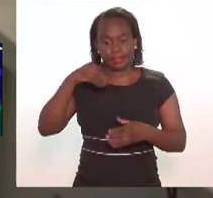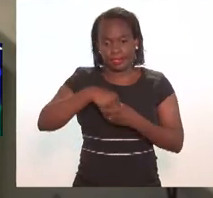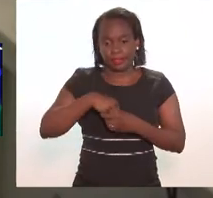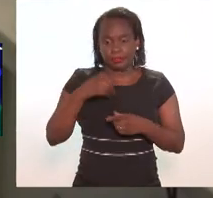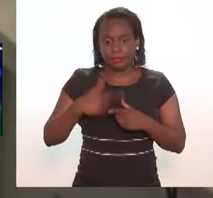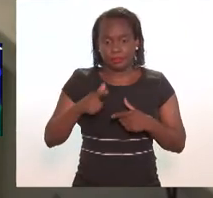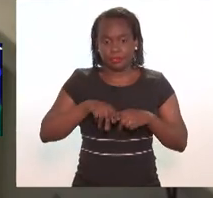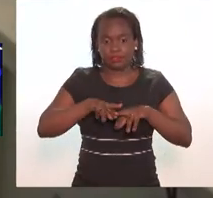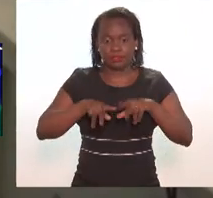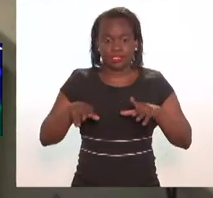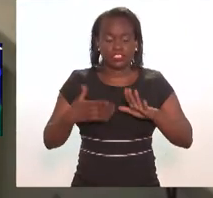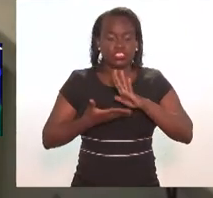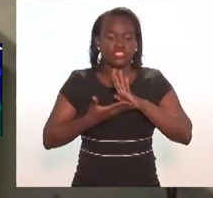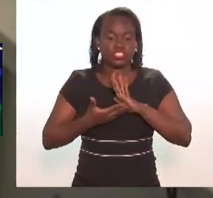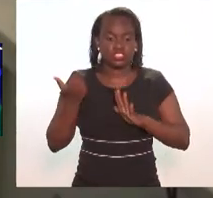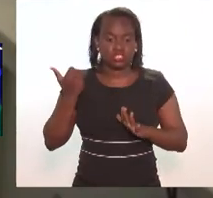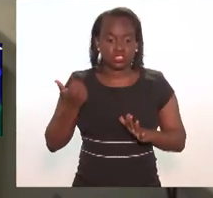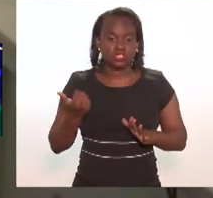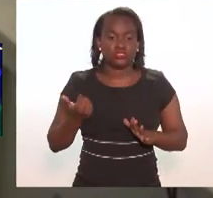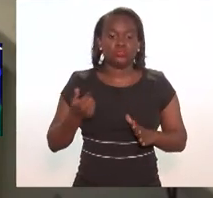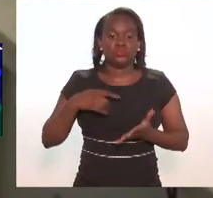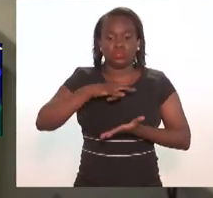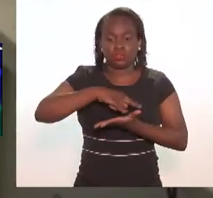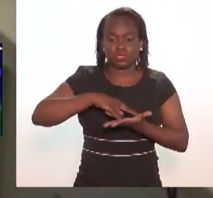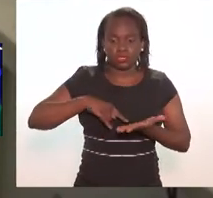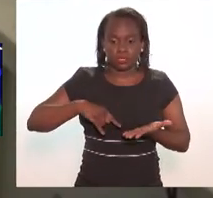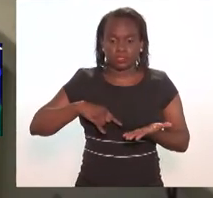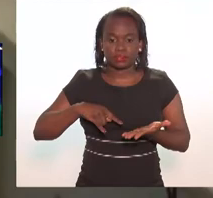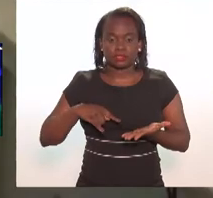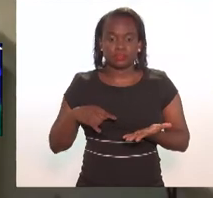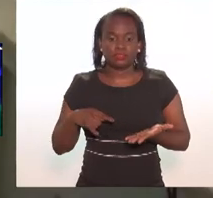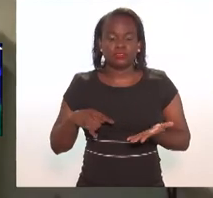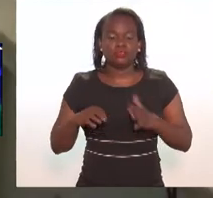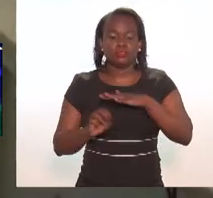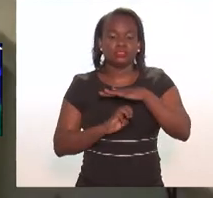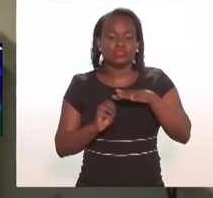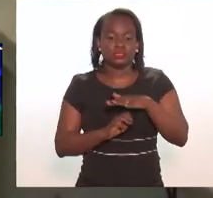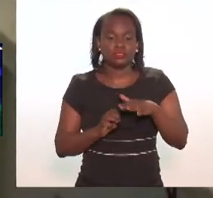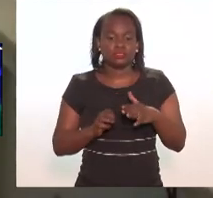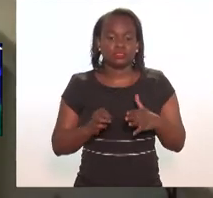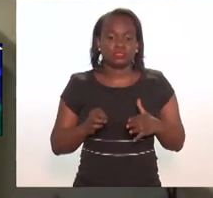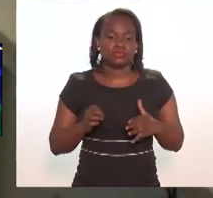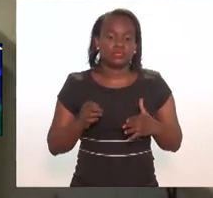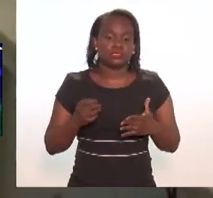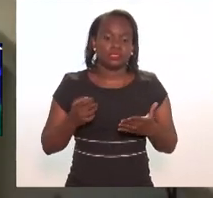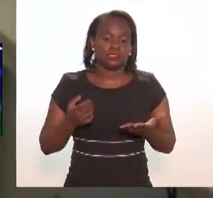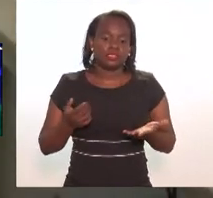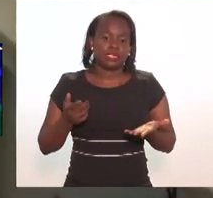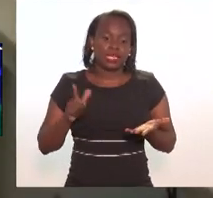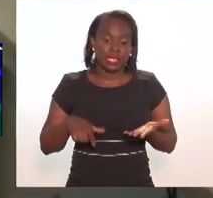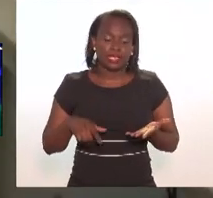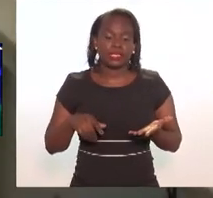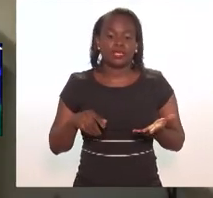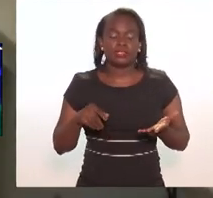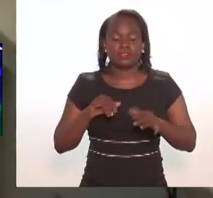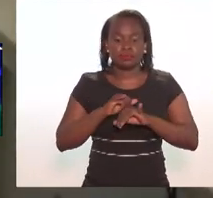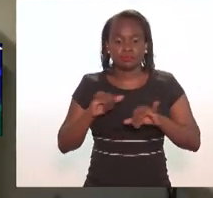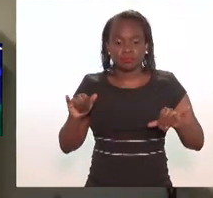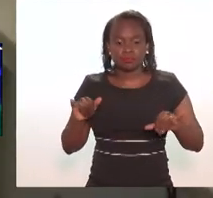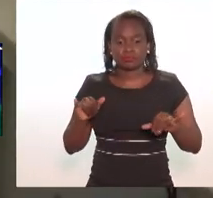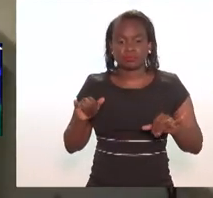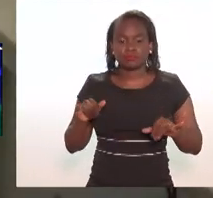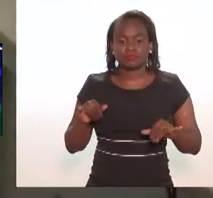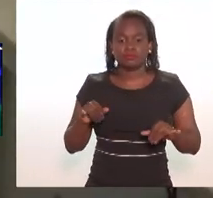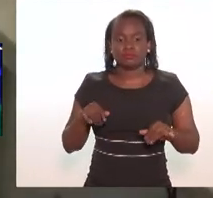internas, retirou o contrato da empresa que lançava